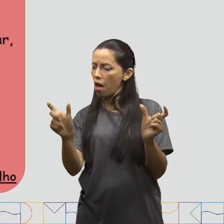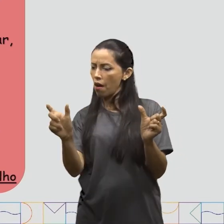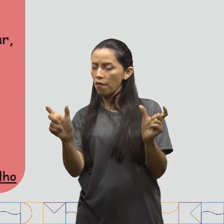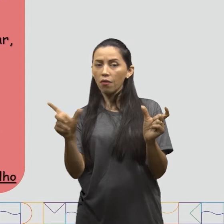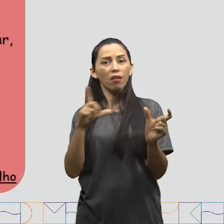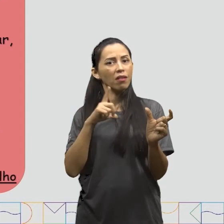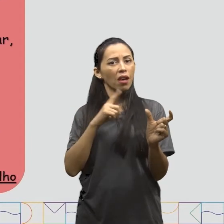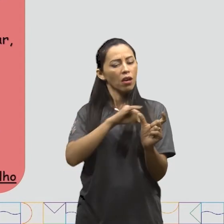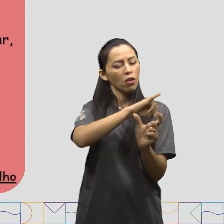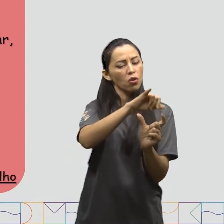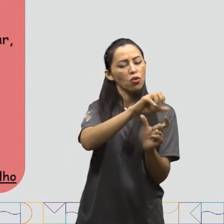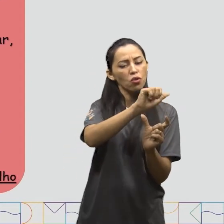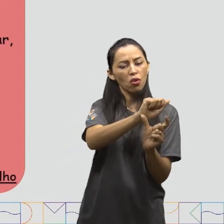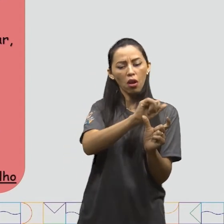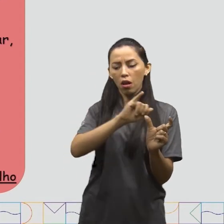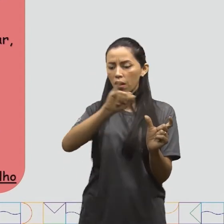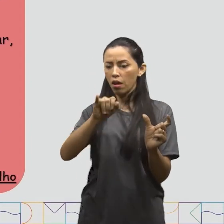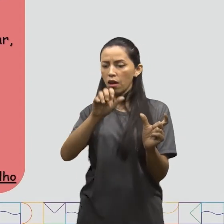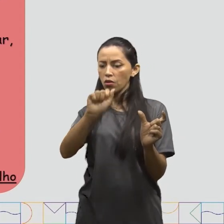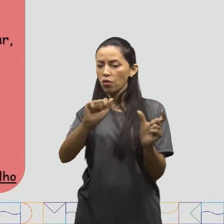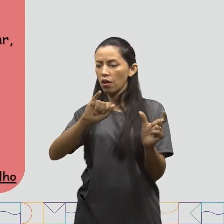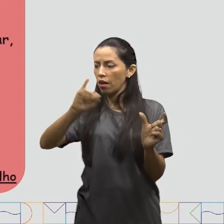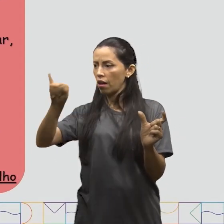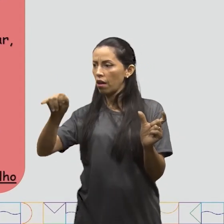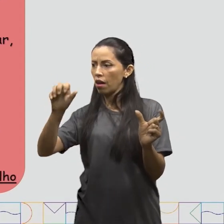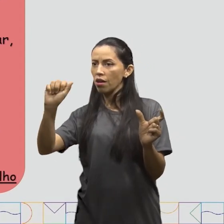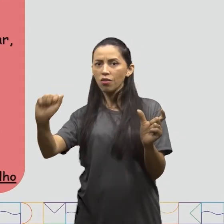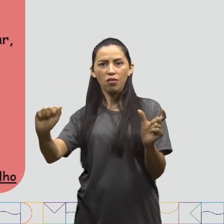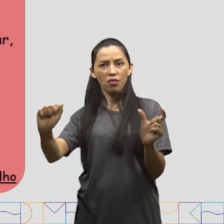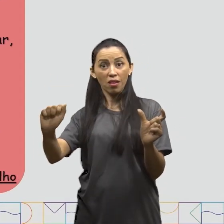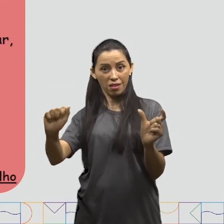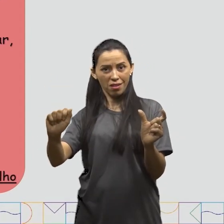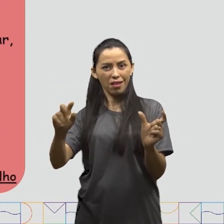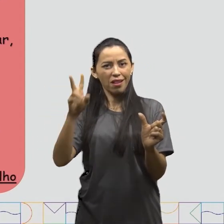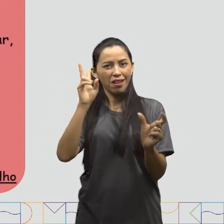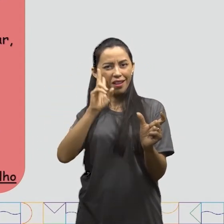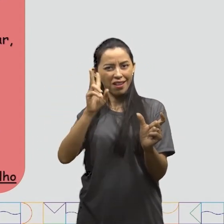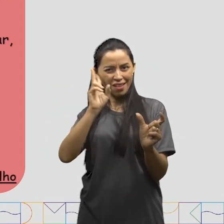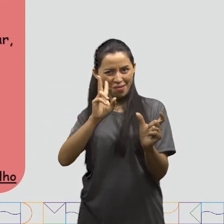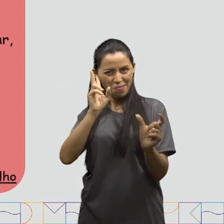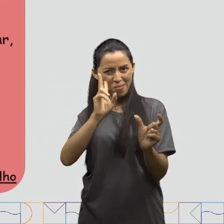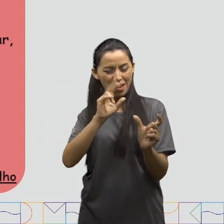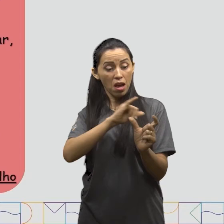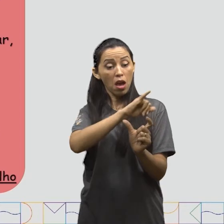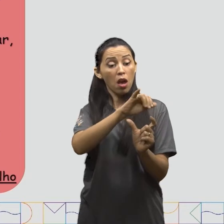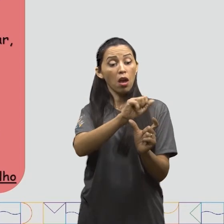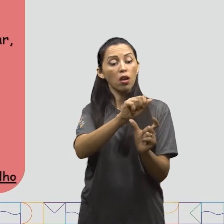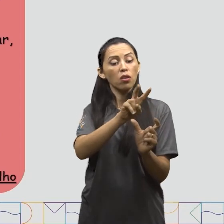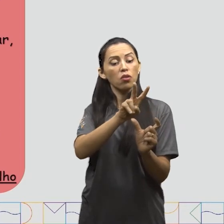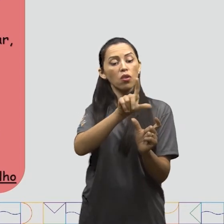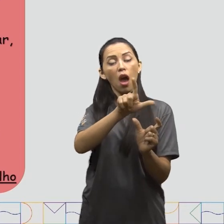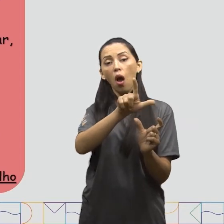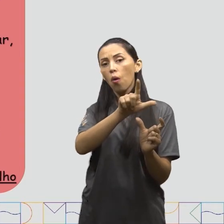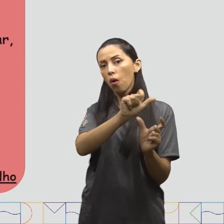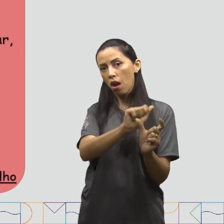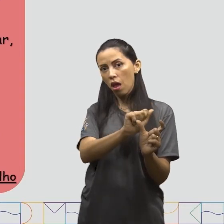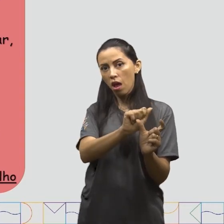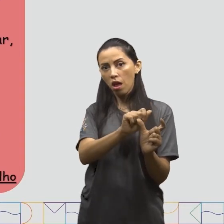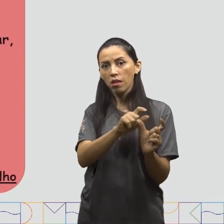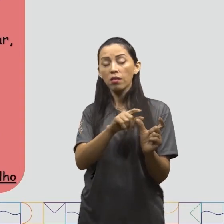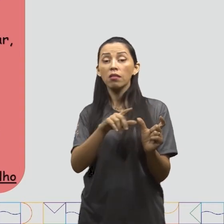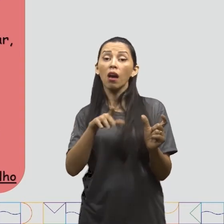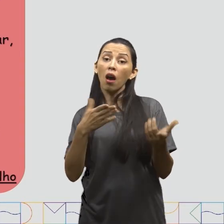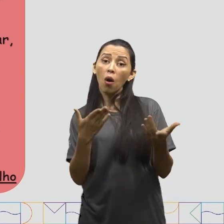mesma sílaba, já. Ao falar o verso, que sua jaula seja uma janela, o